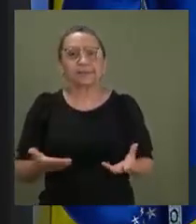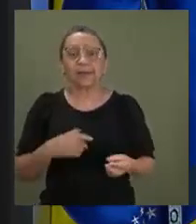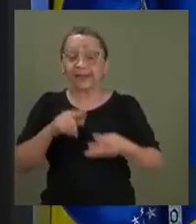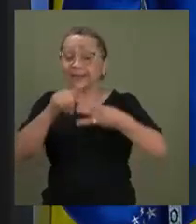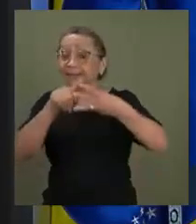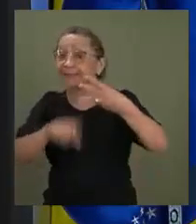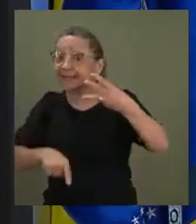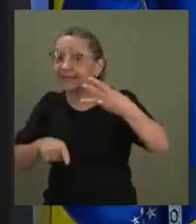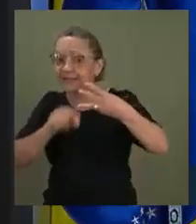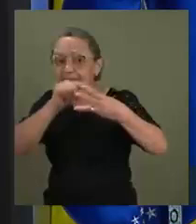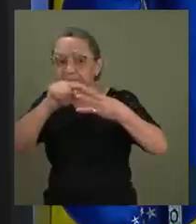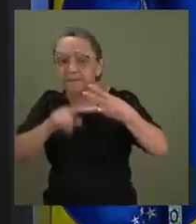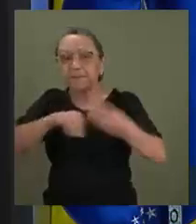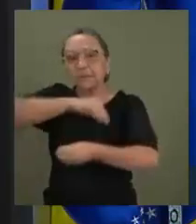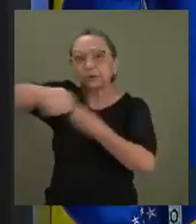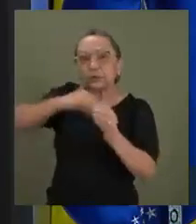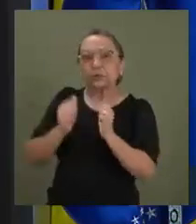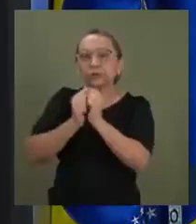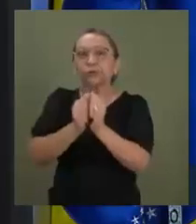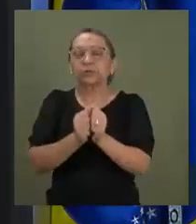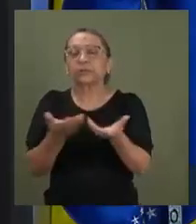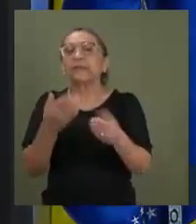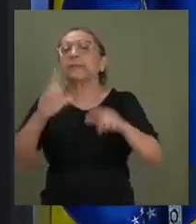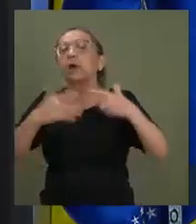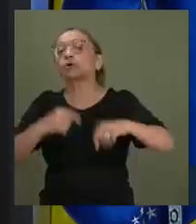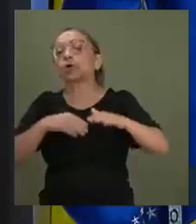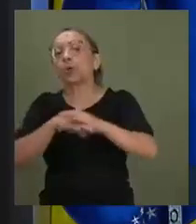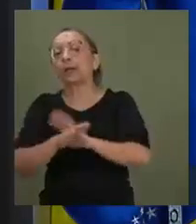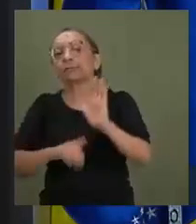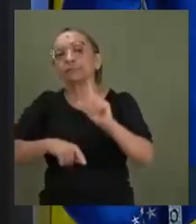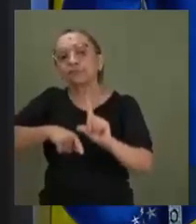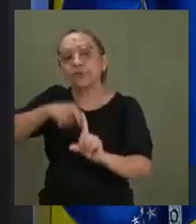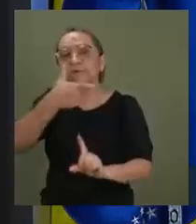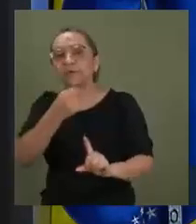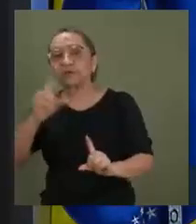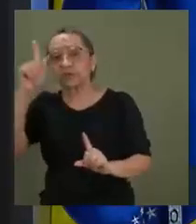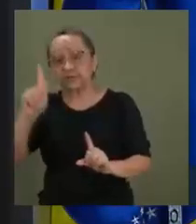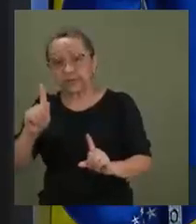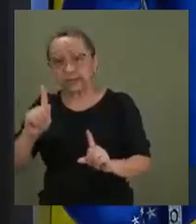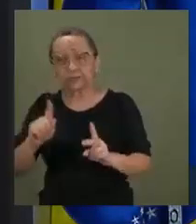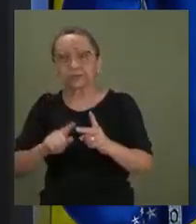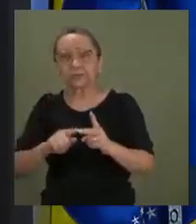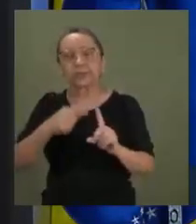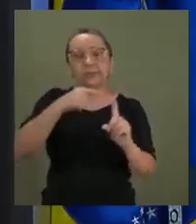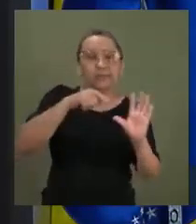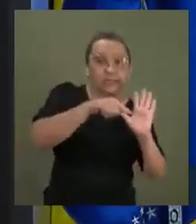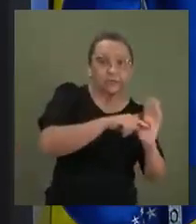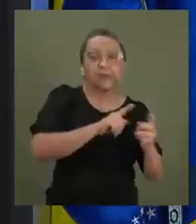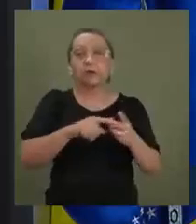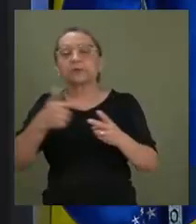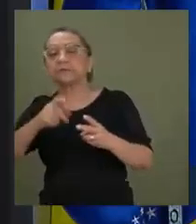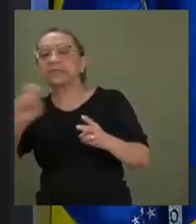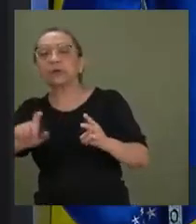é a temperatura de armazenagem de 20 graus negativos, a trometamina é de 25 graus positivos, então nunca